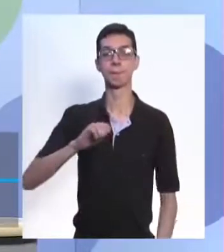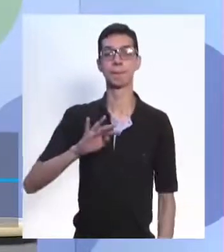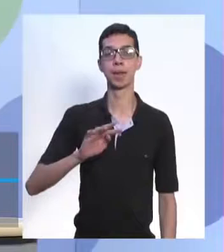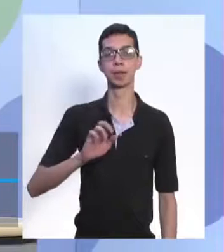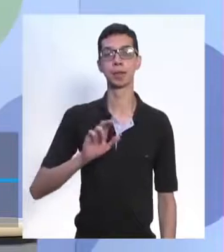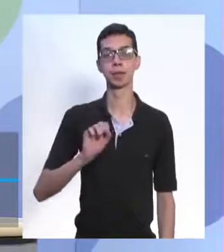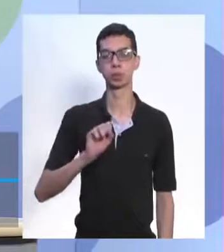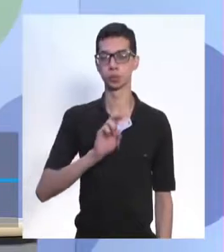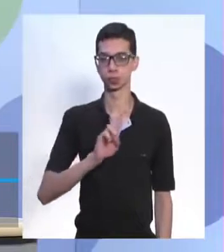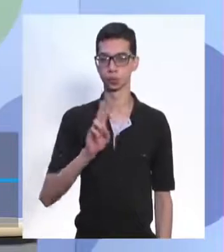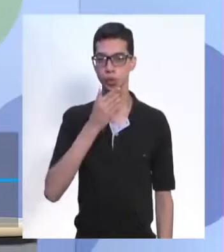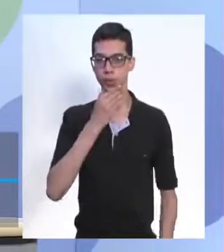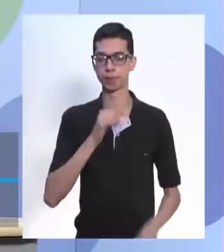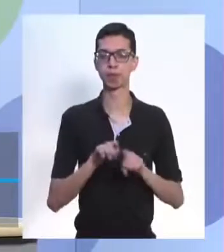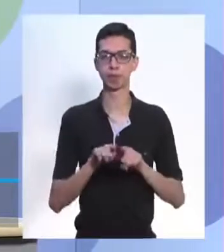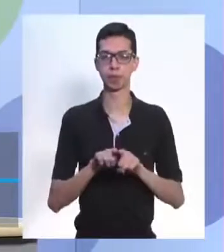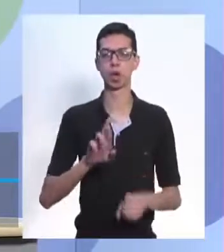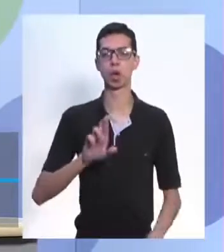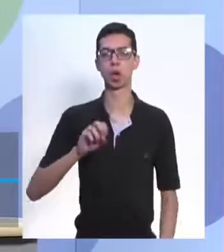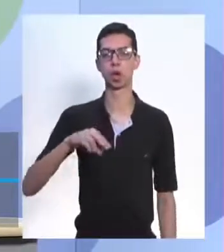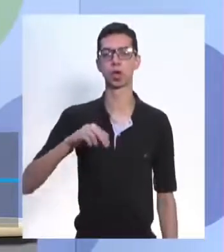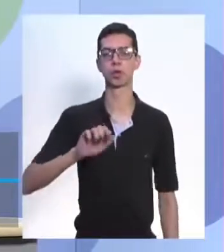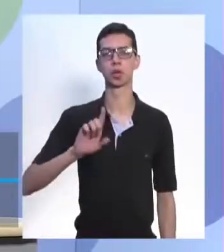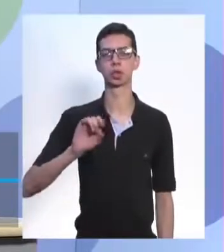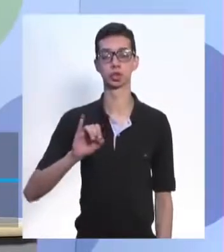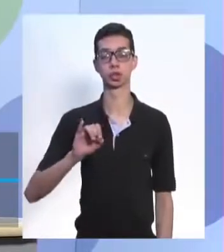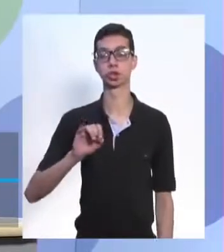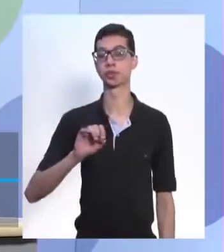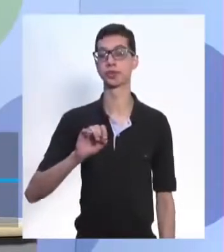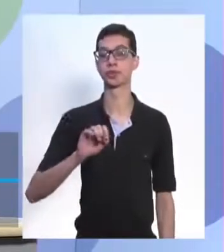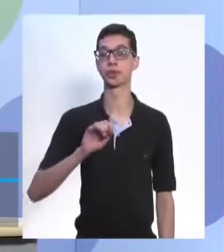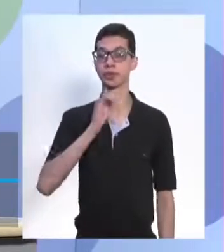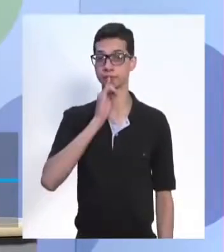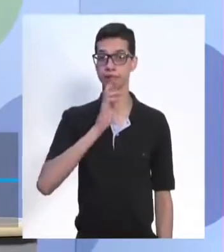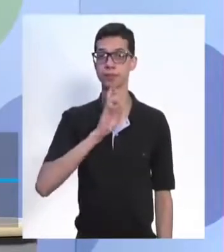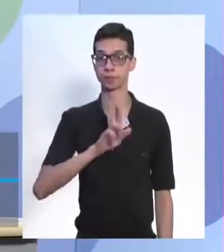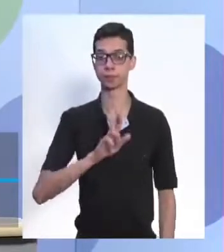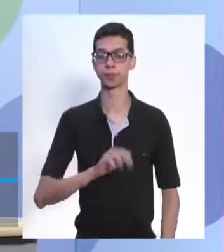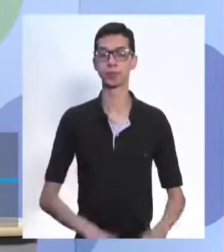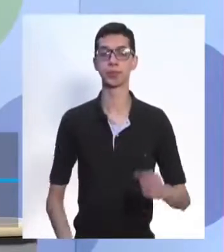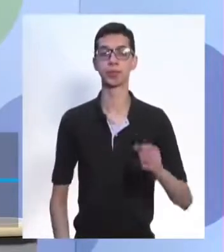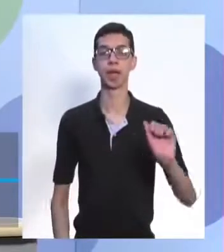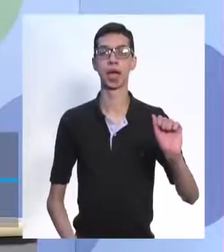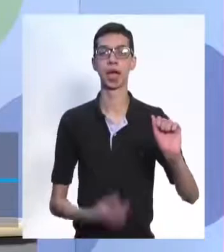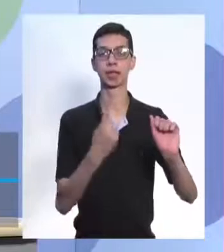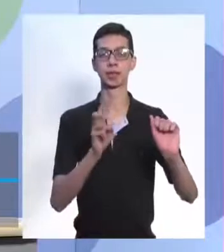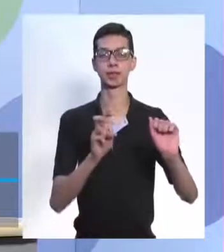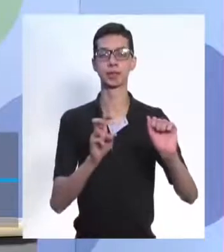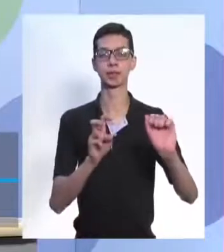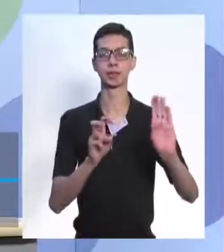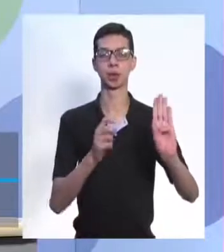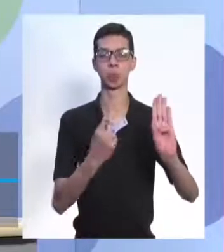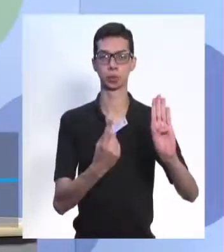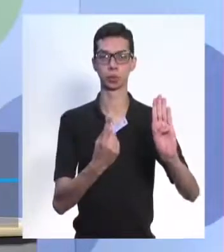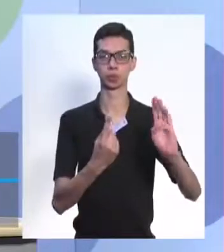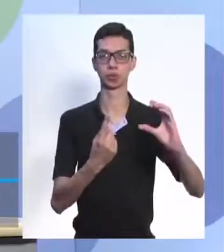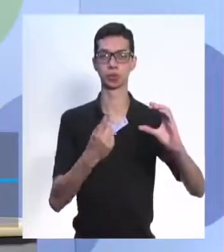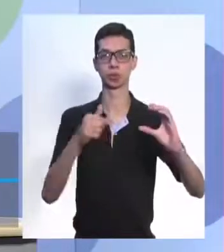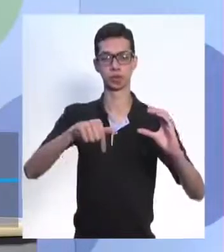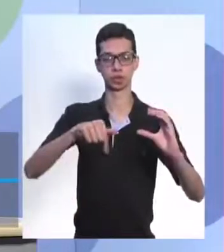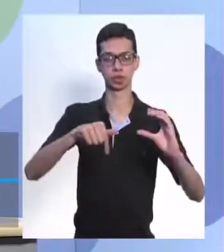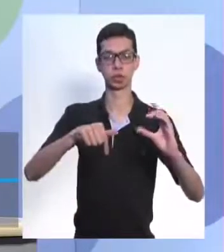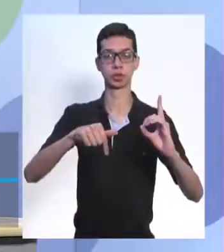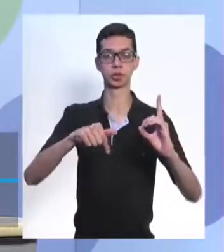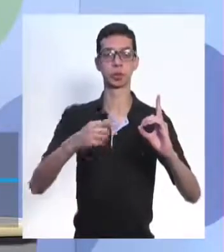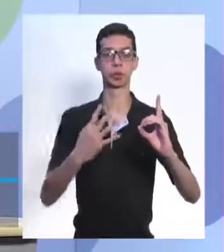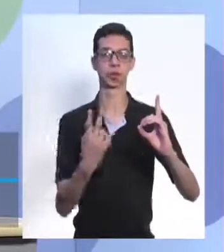Matheus e Ronald colocaram completinho também. A15, B1, C7, D42.